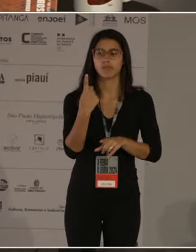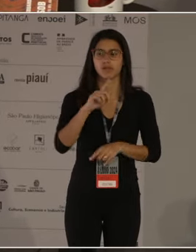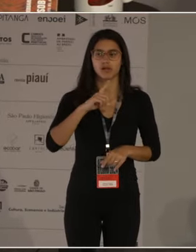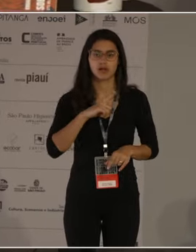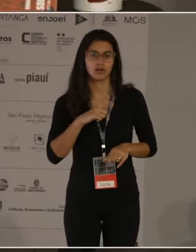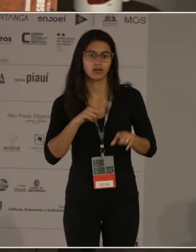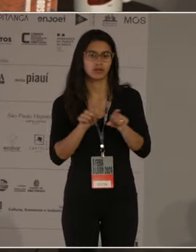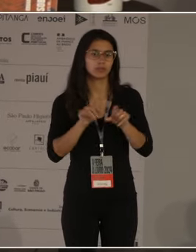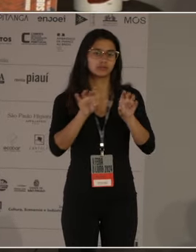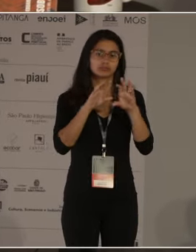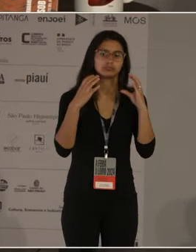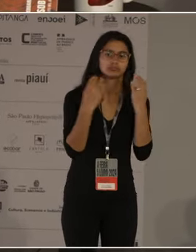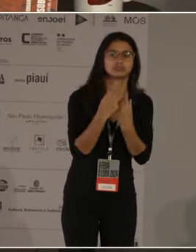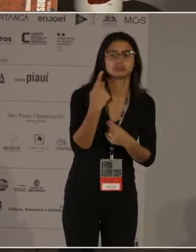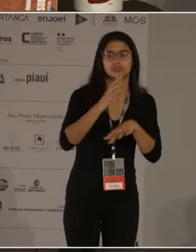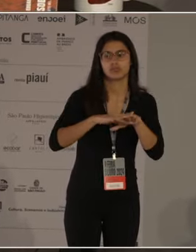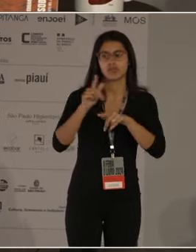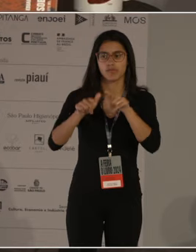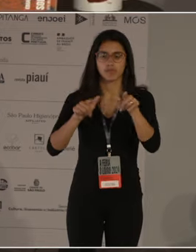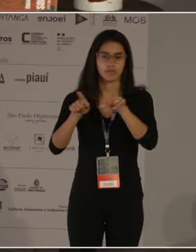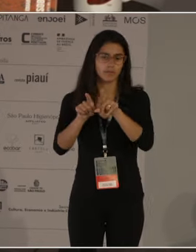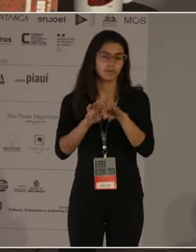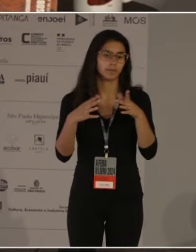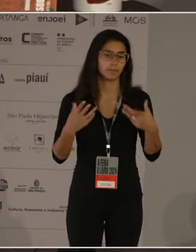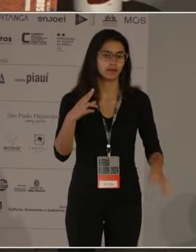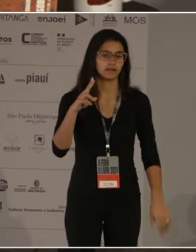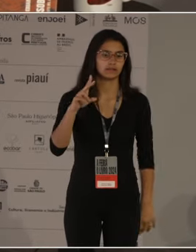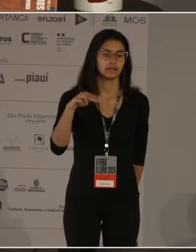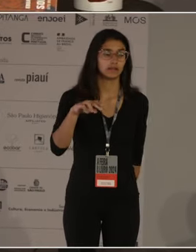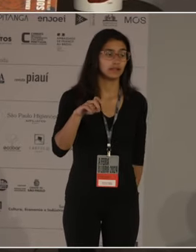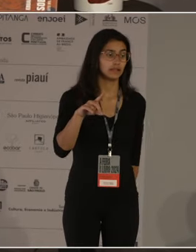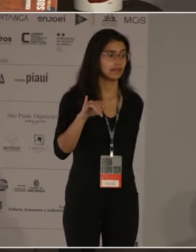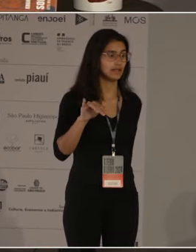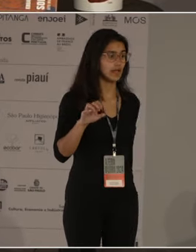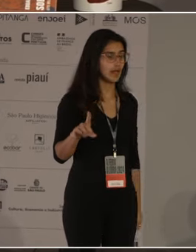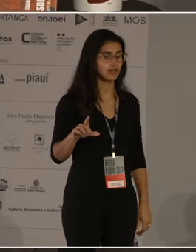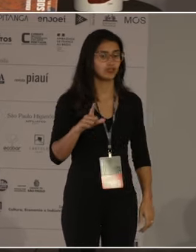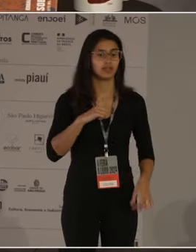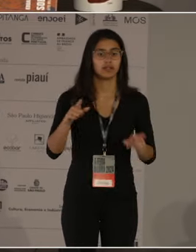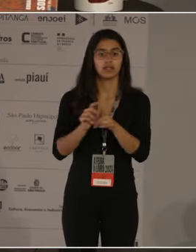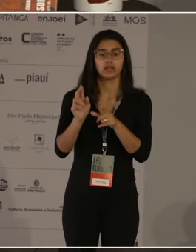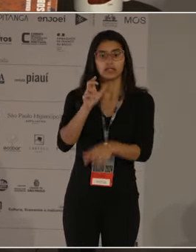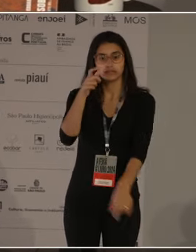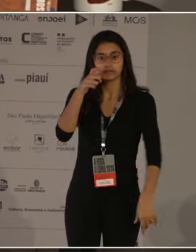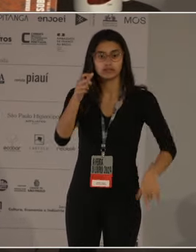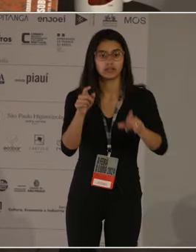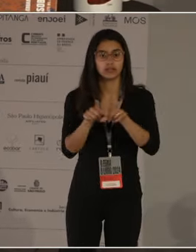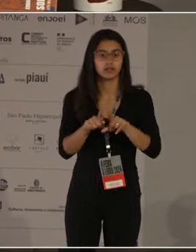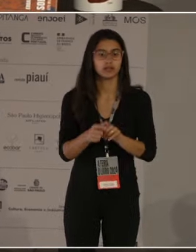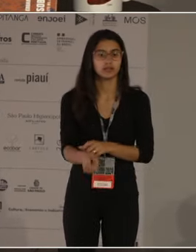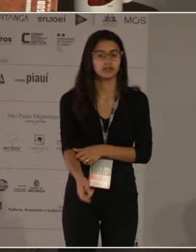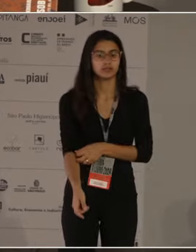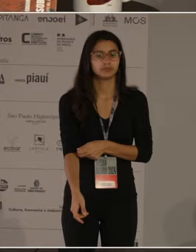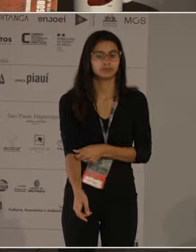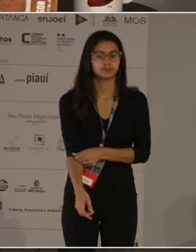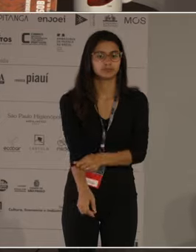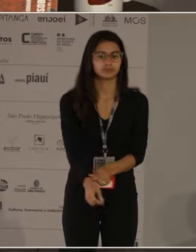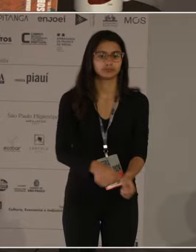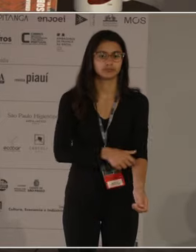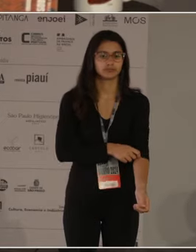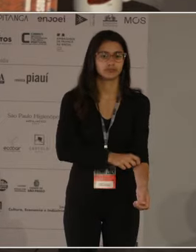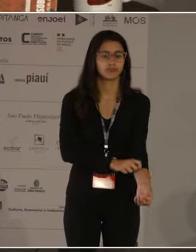nas comunidades onde nós trabalhamos. E no caso da NIED, existe uma questão que eu vou chamar de interessante aqui, que tem a ver com a história da criação